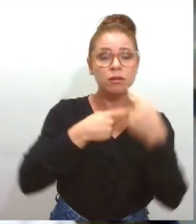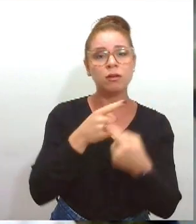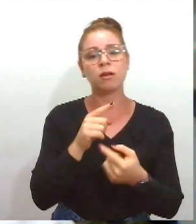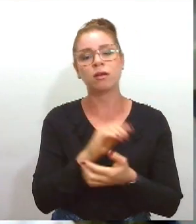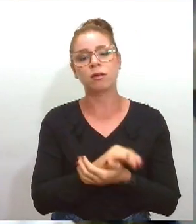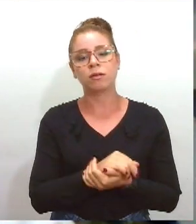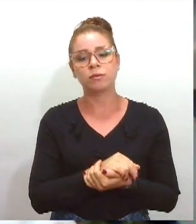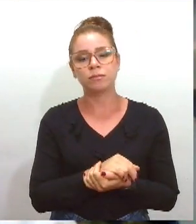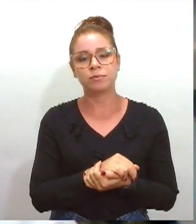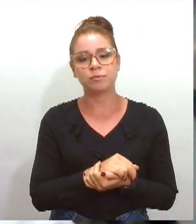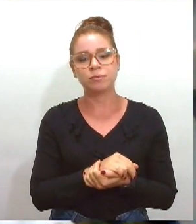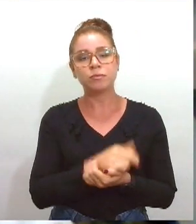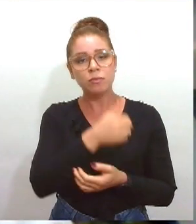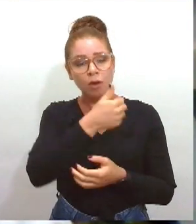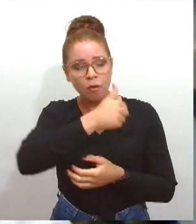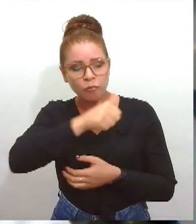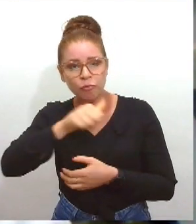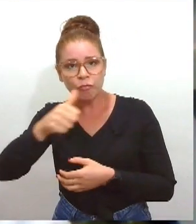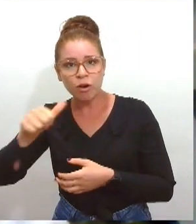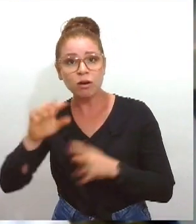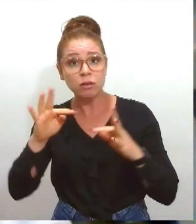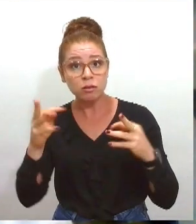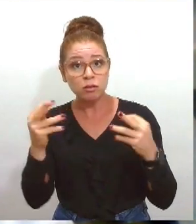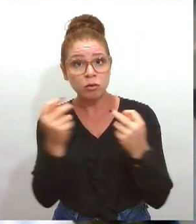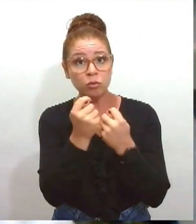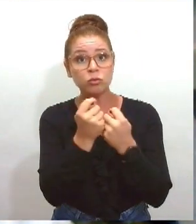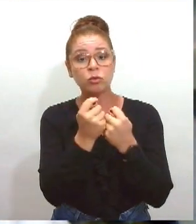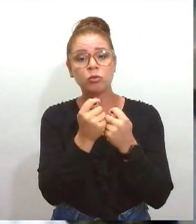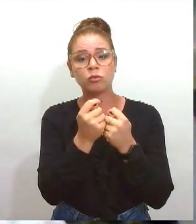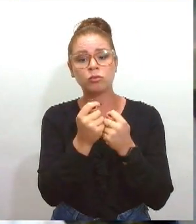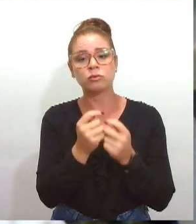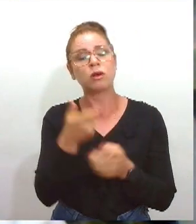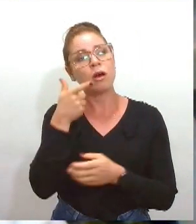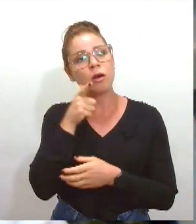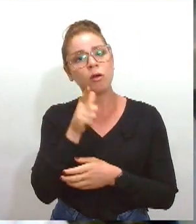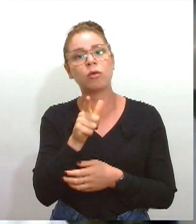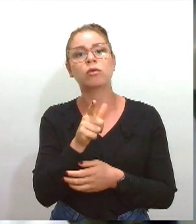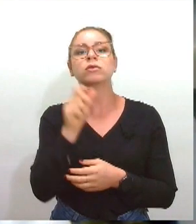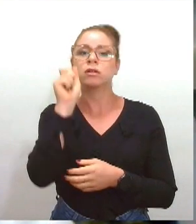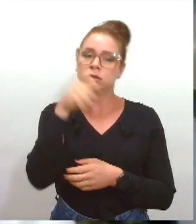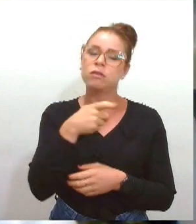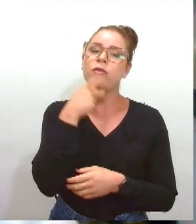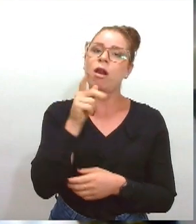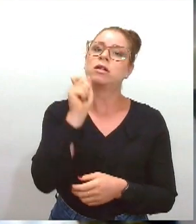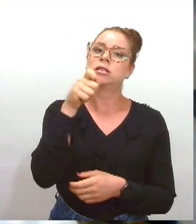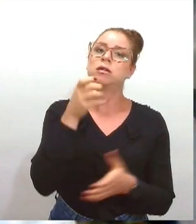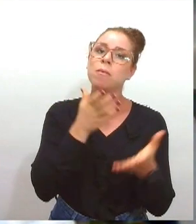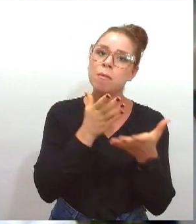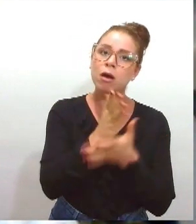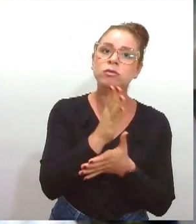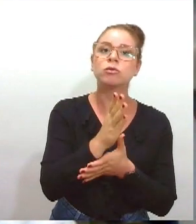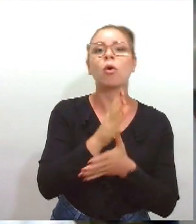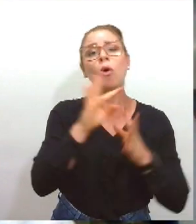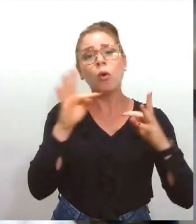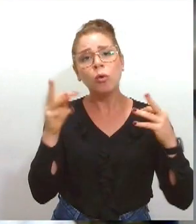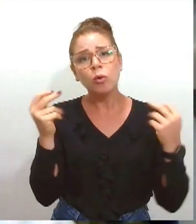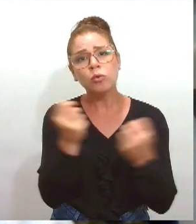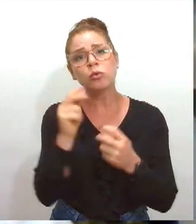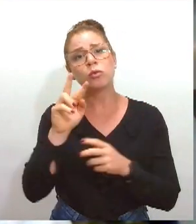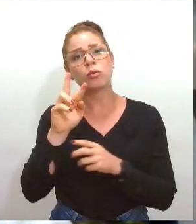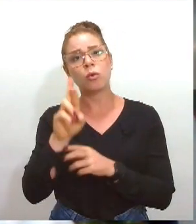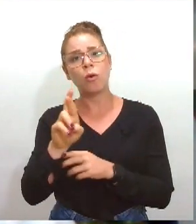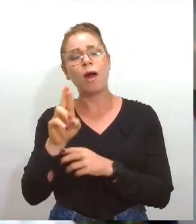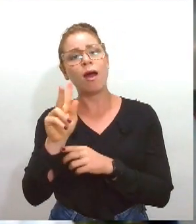desses exames, aí sim a gente coloca, né, quando tem o doador, o grupo sanguíneo, a tipagem HLA do doador